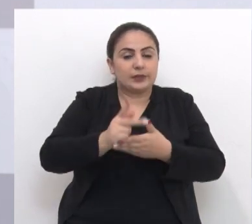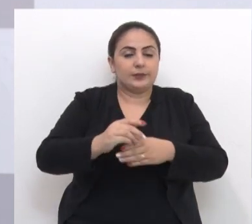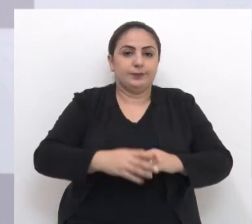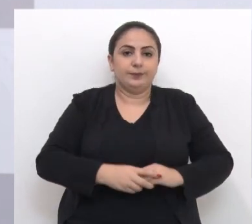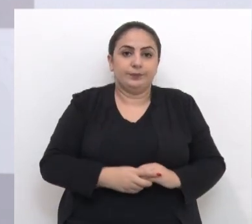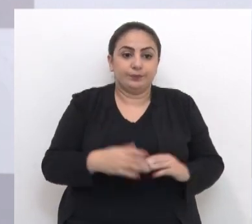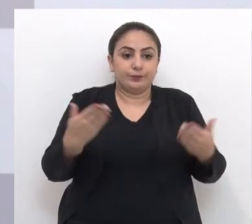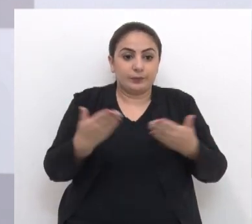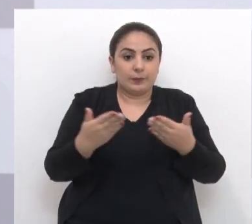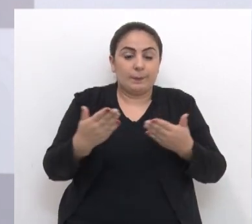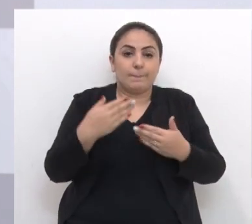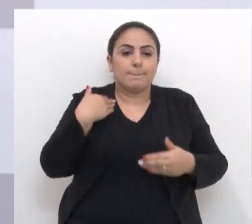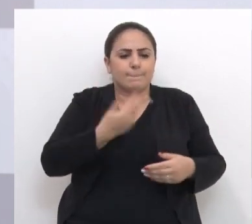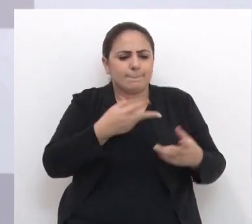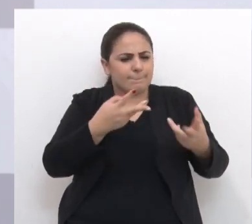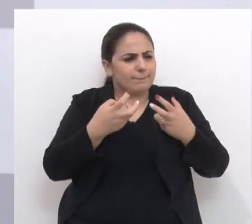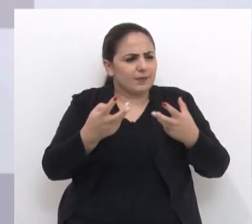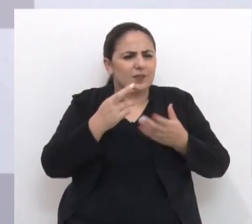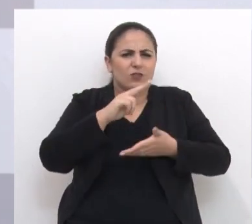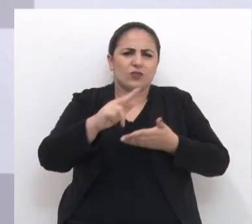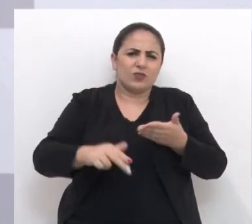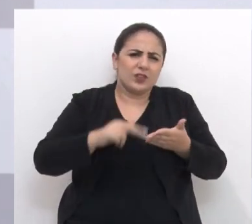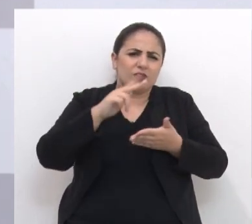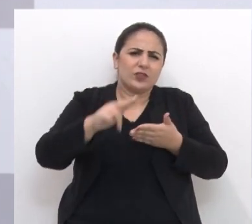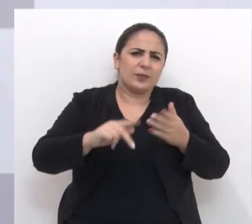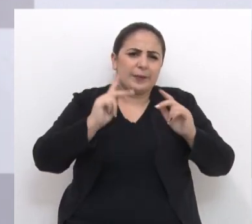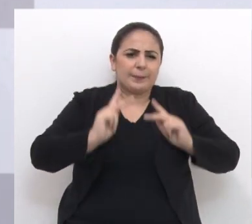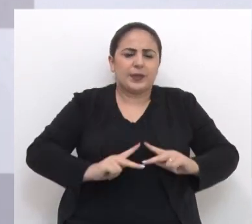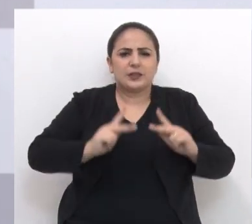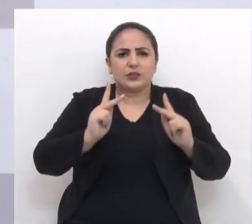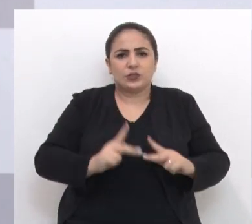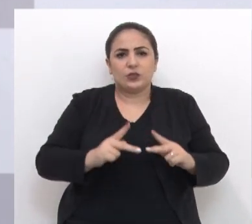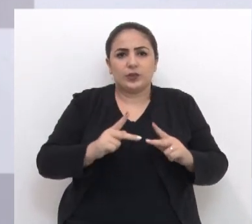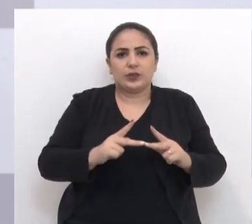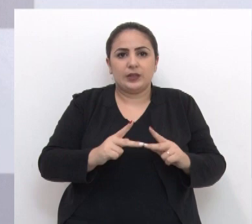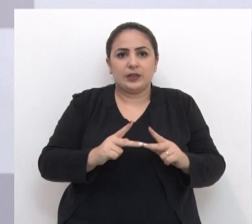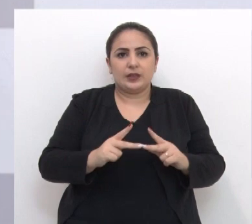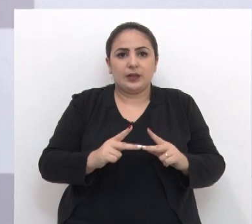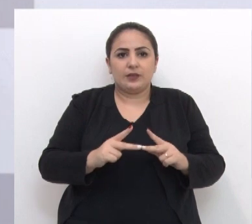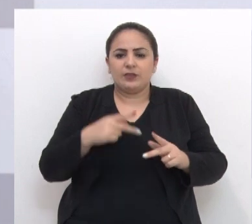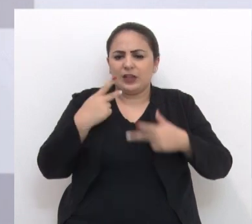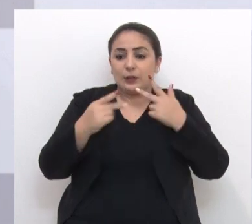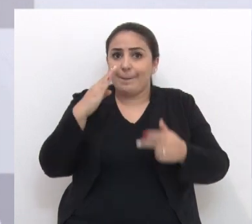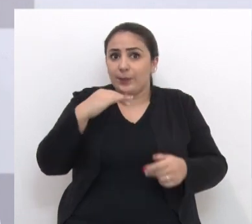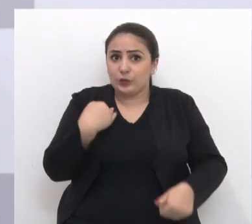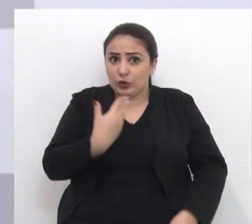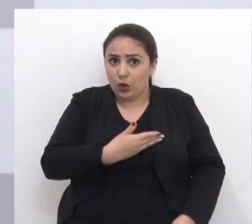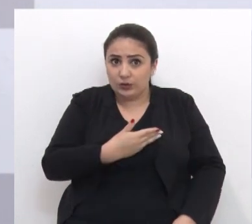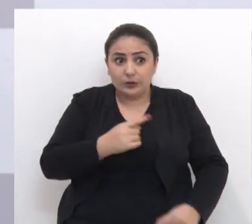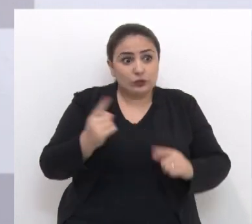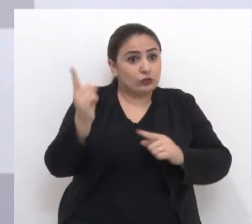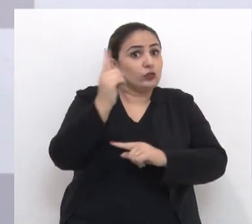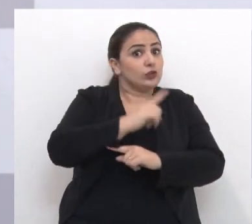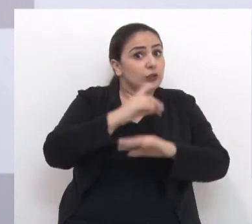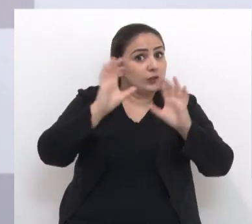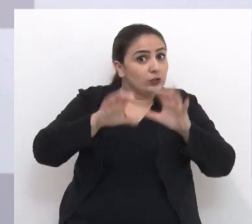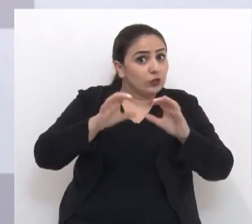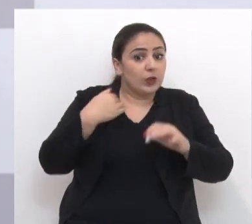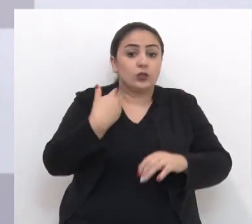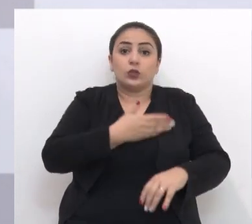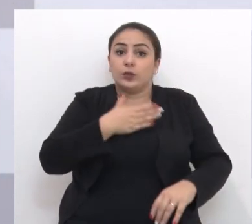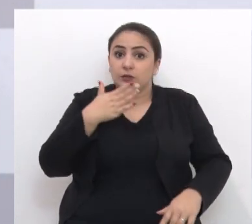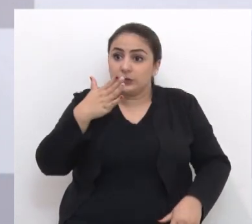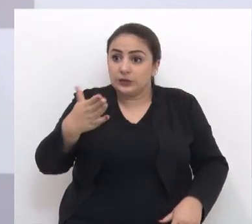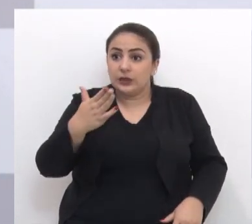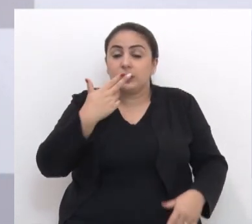manter. Hoje a gente vê na mídia várias pessoas denegrindo a nossa imagem, mas no dia de chuva, o trabalhador de Correio está